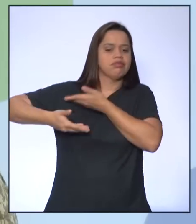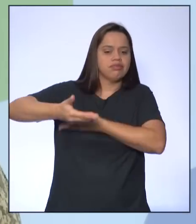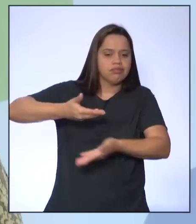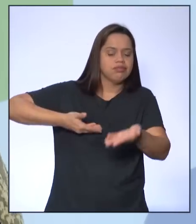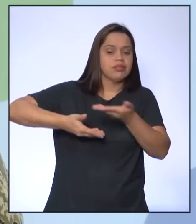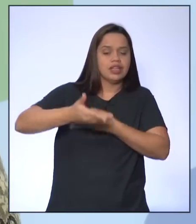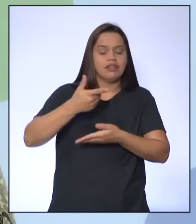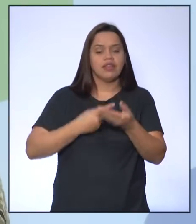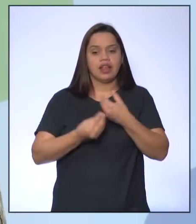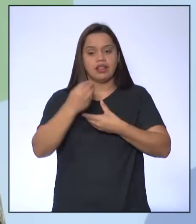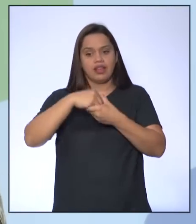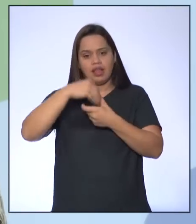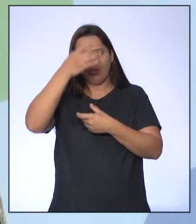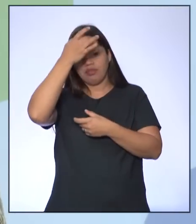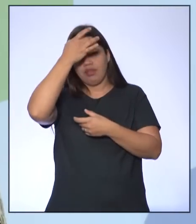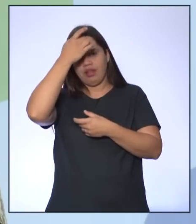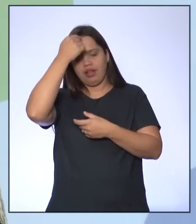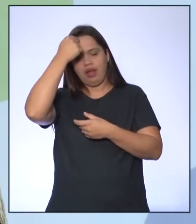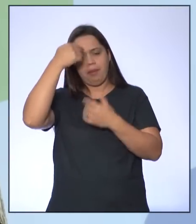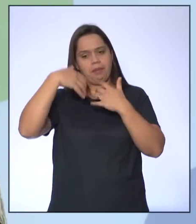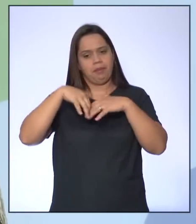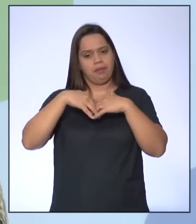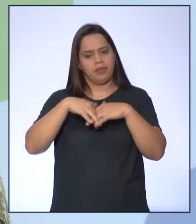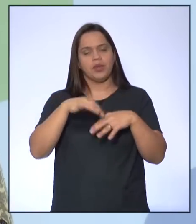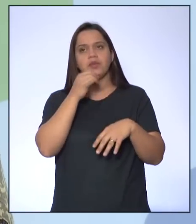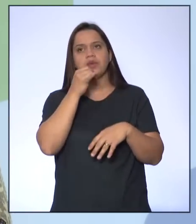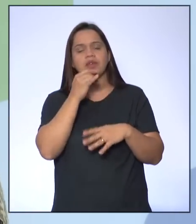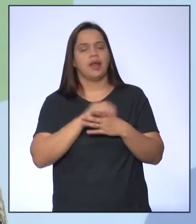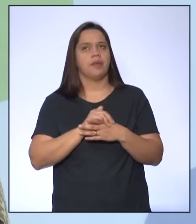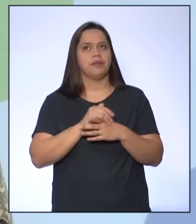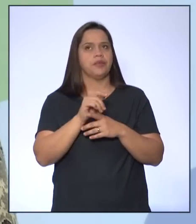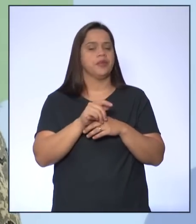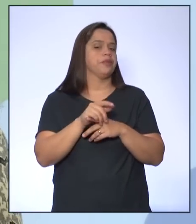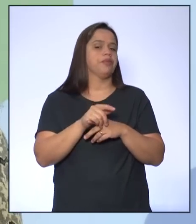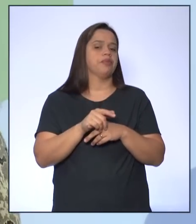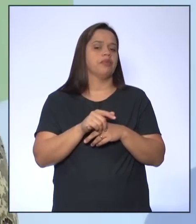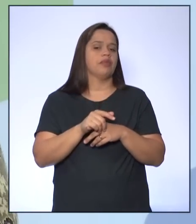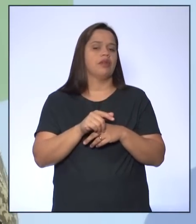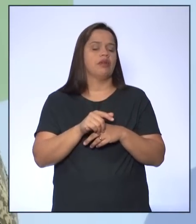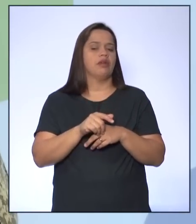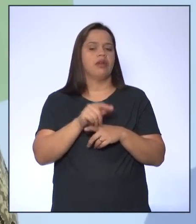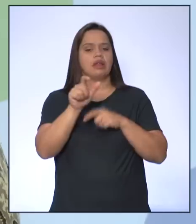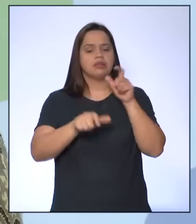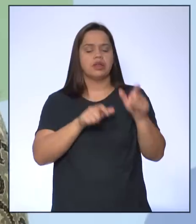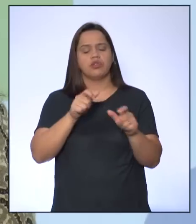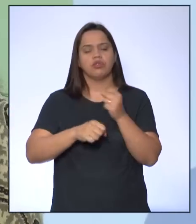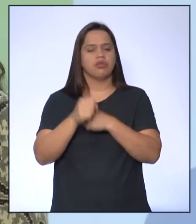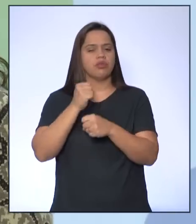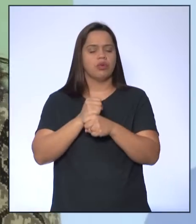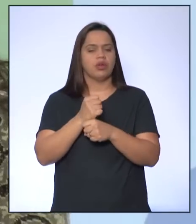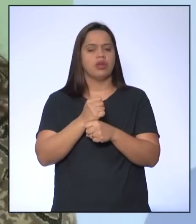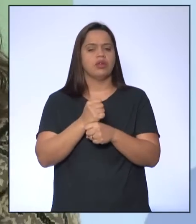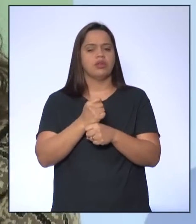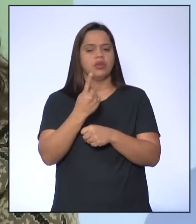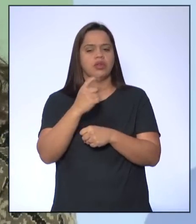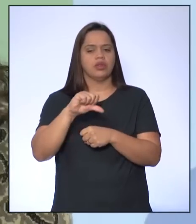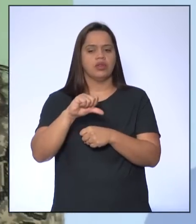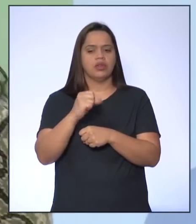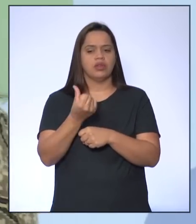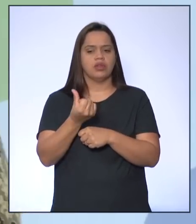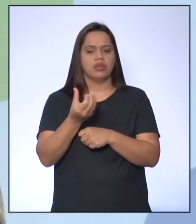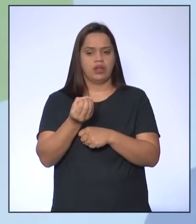coletivo. Por exemplo, ó, as pessoas da década de 60, dos anos 60, elas ouviam um tipo de